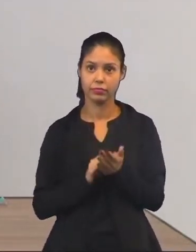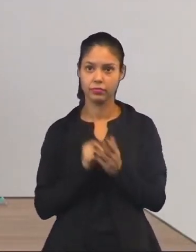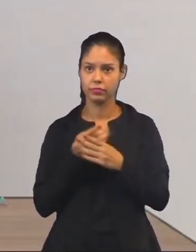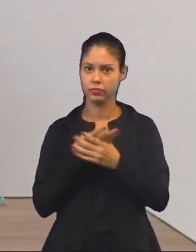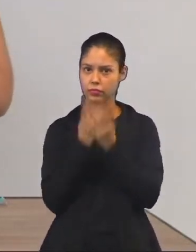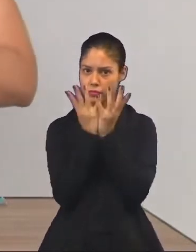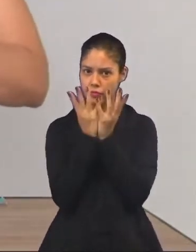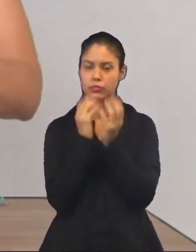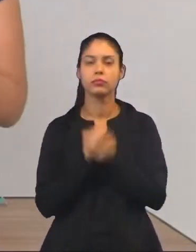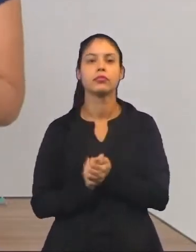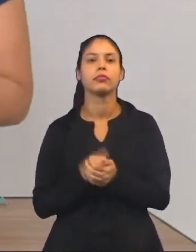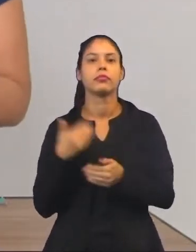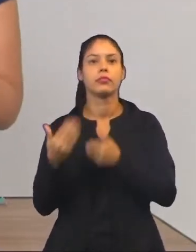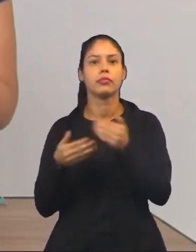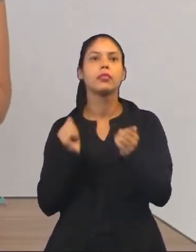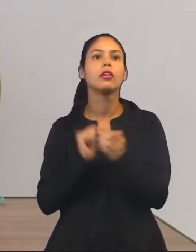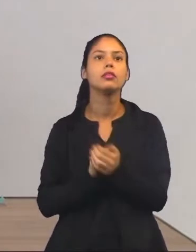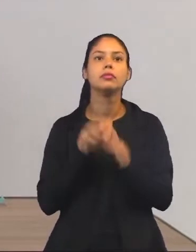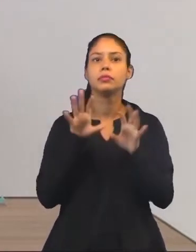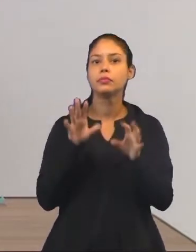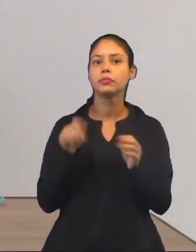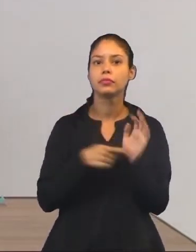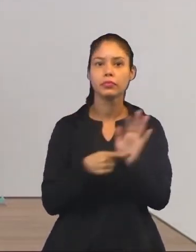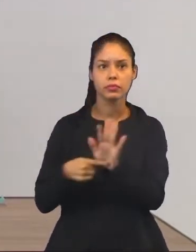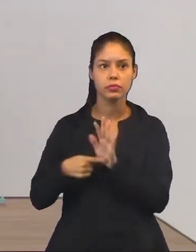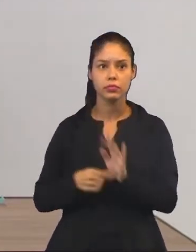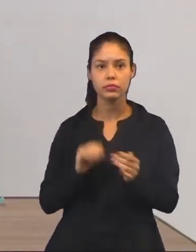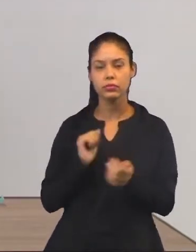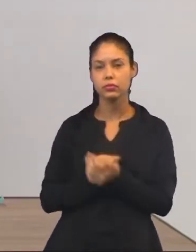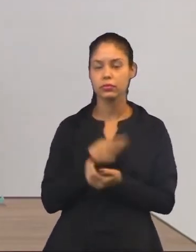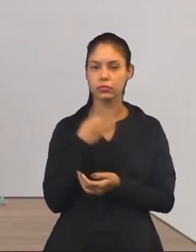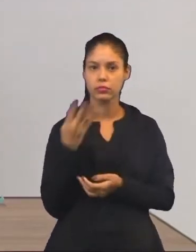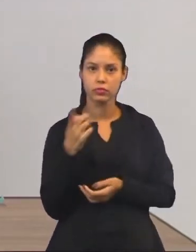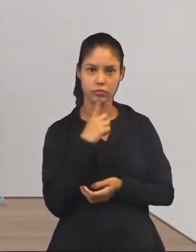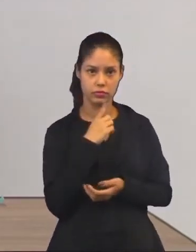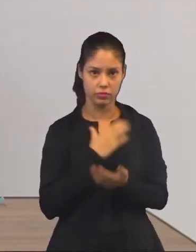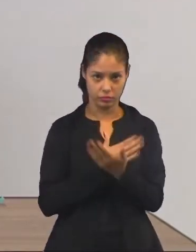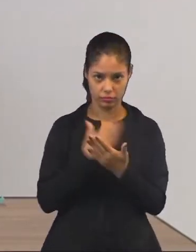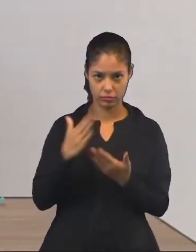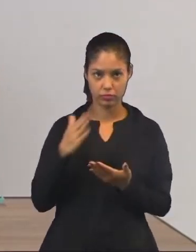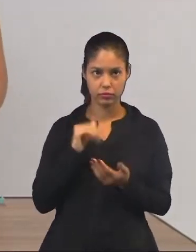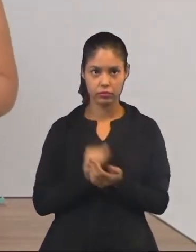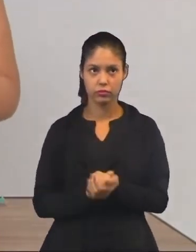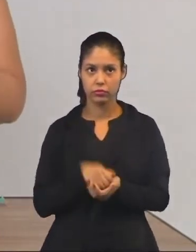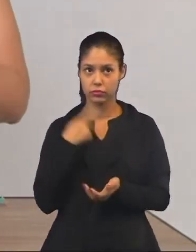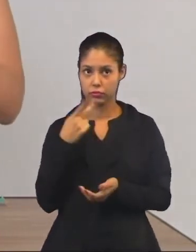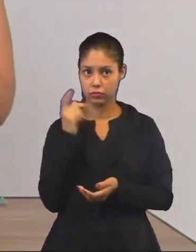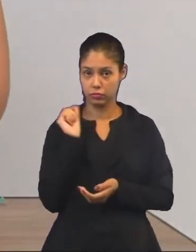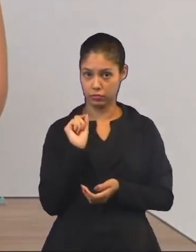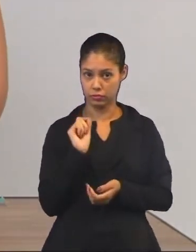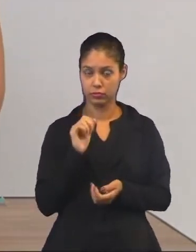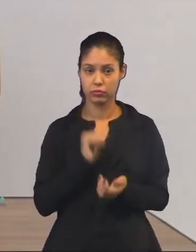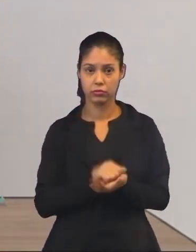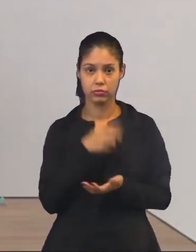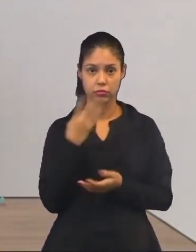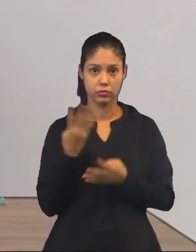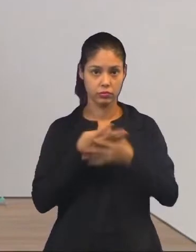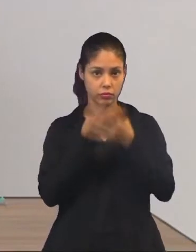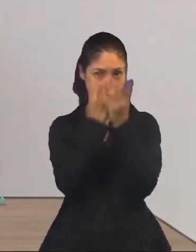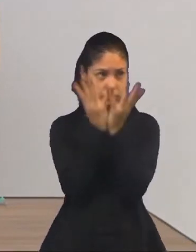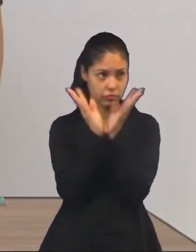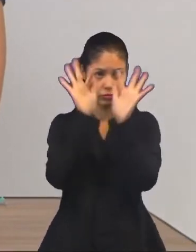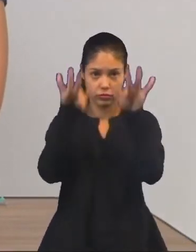no decorrer do jogo. E a situação nos revela a quantidade de cartas inicial e nos diz a quantidade de